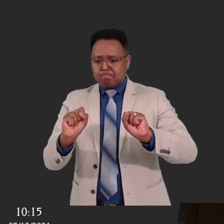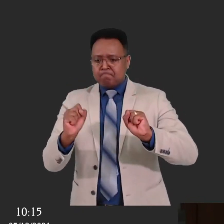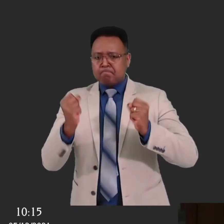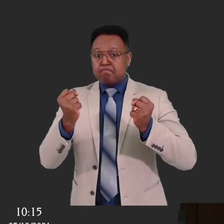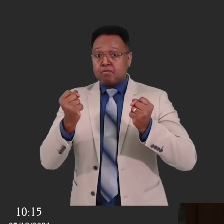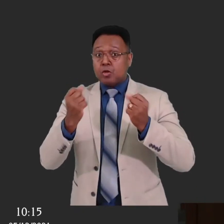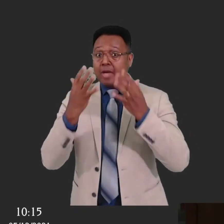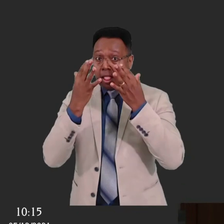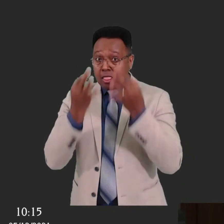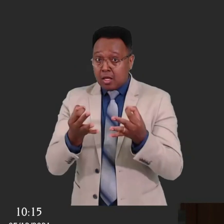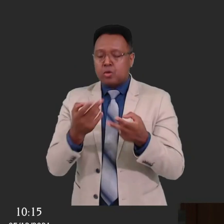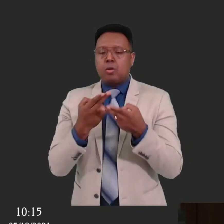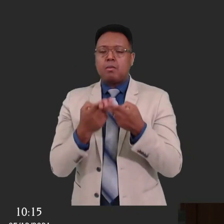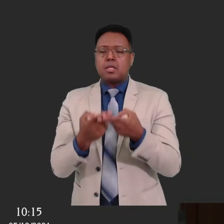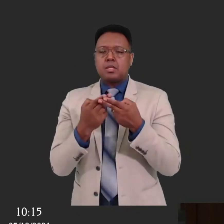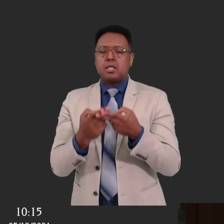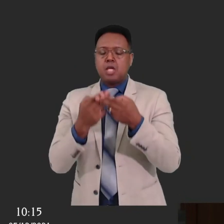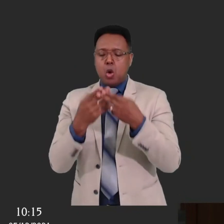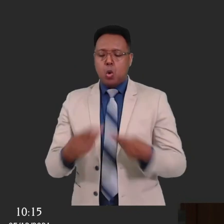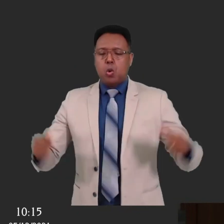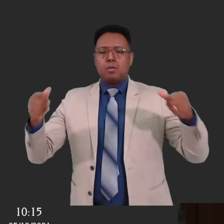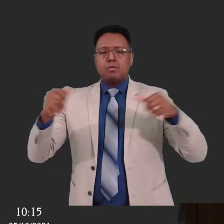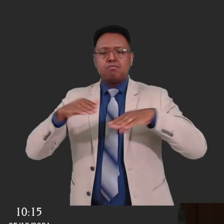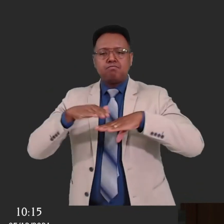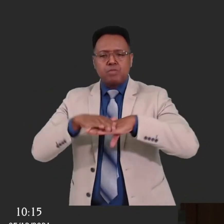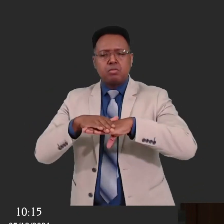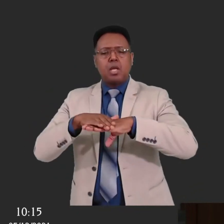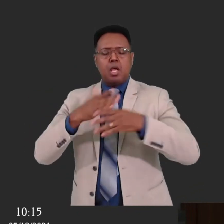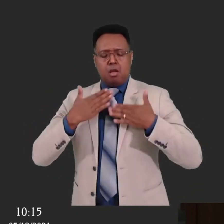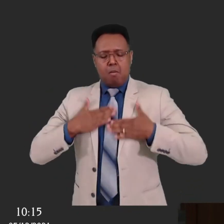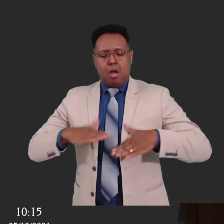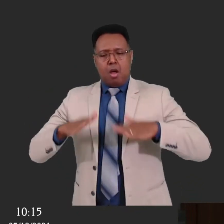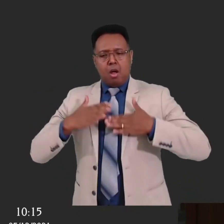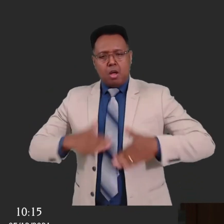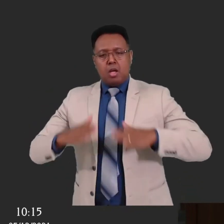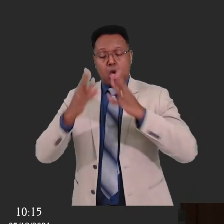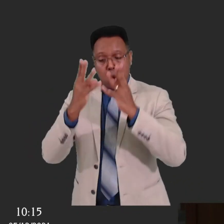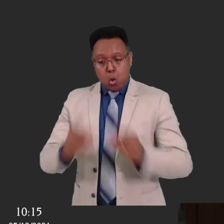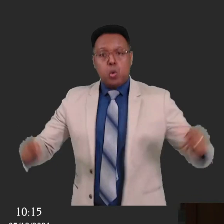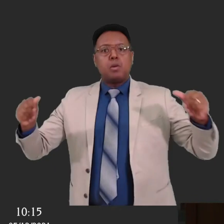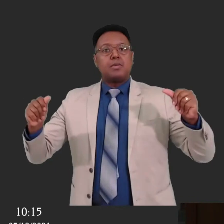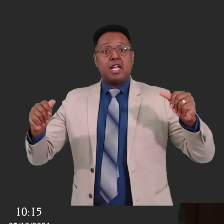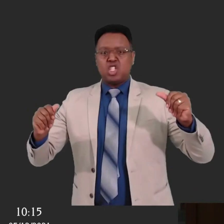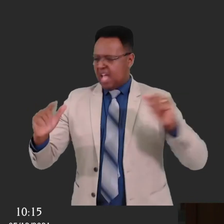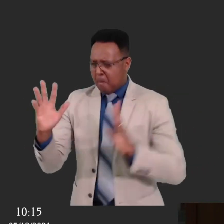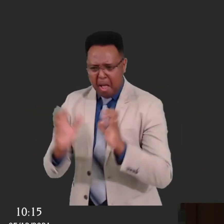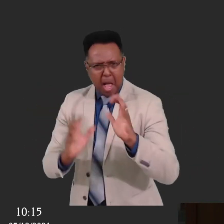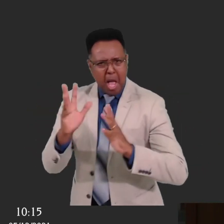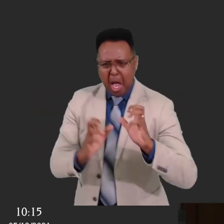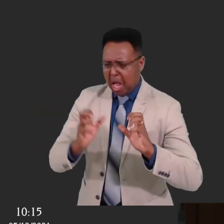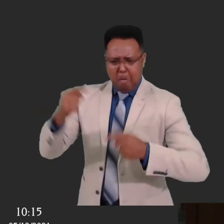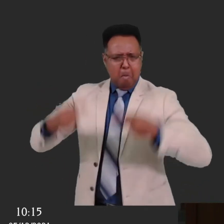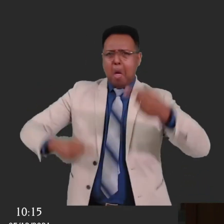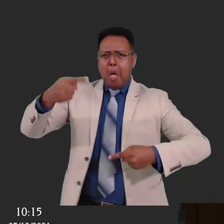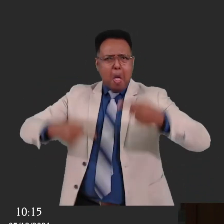paciência, acabou a humildade, acabou a mansidão, já fica querendo brigar, já quer tirar